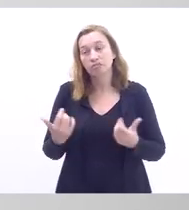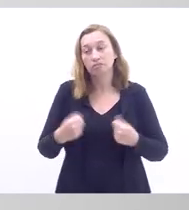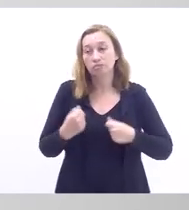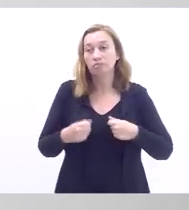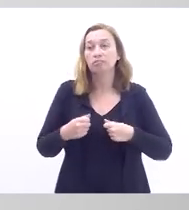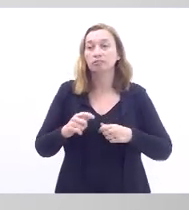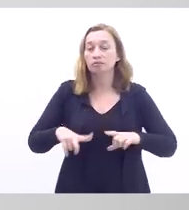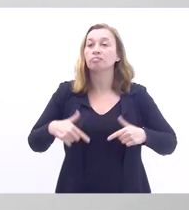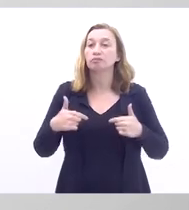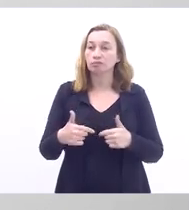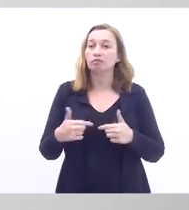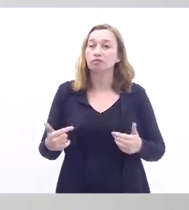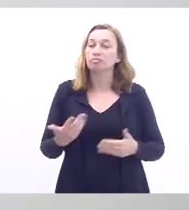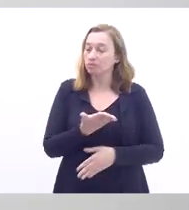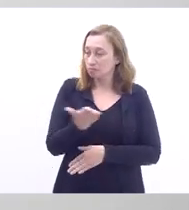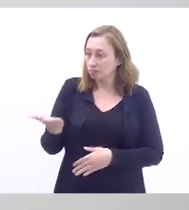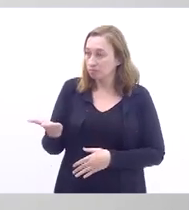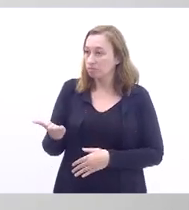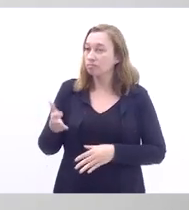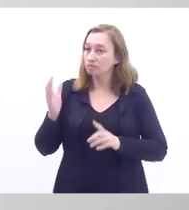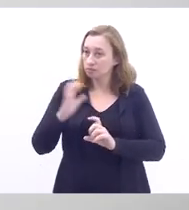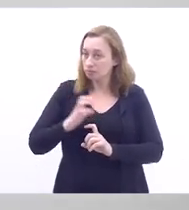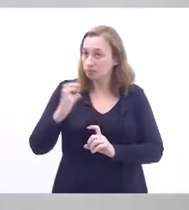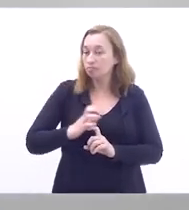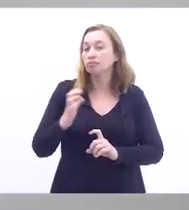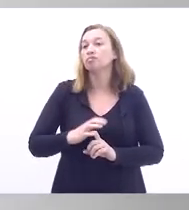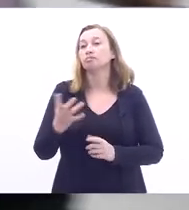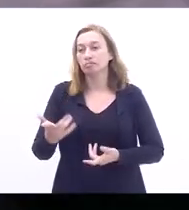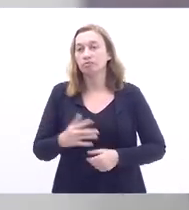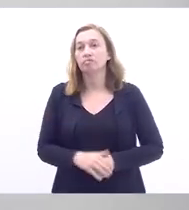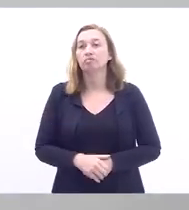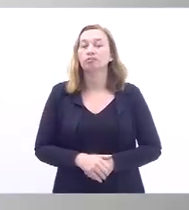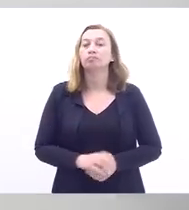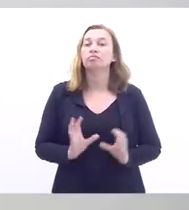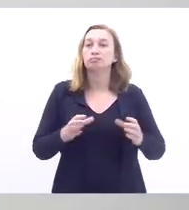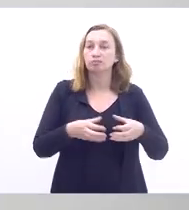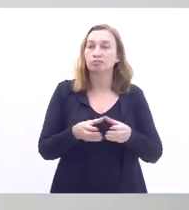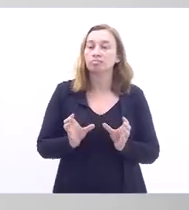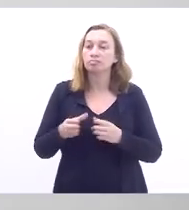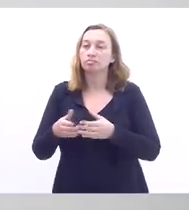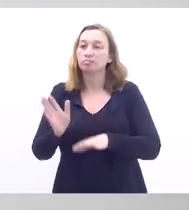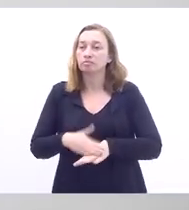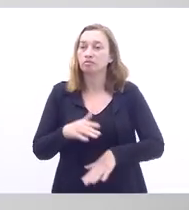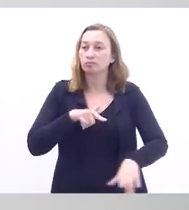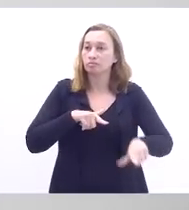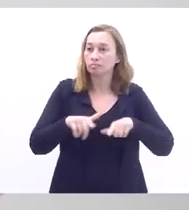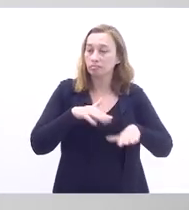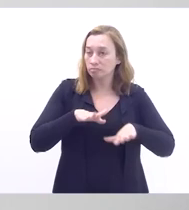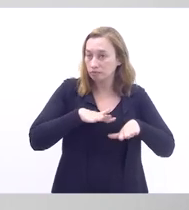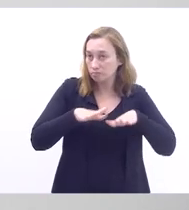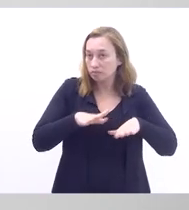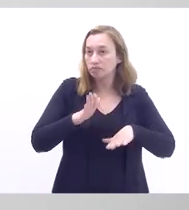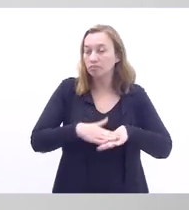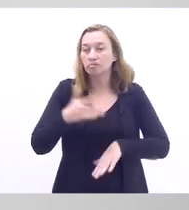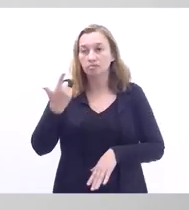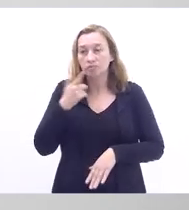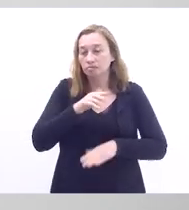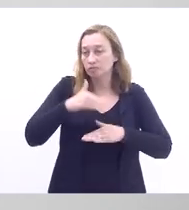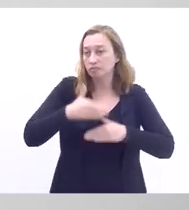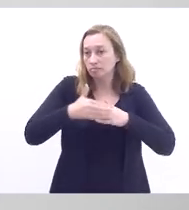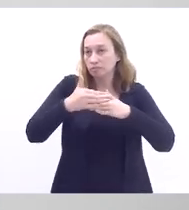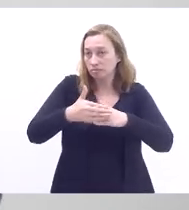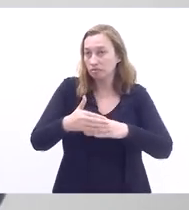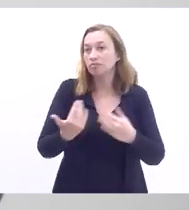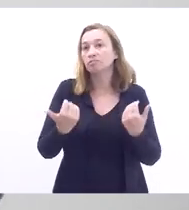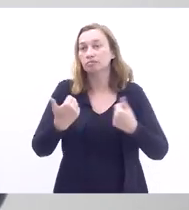precisa de mobilização a gente precisa fazer pressão né Acho que até por isso que mais tem se mobilizado têm sido as categorias que mais tem conseguido avançar